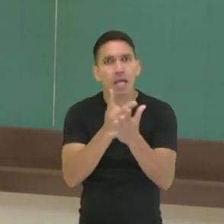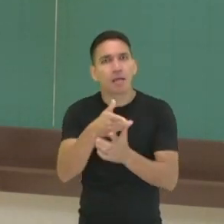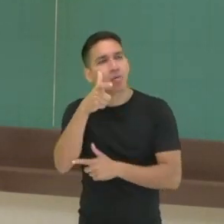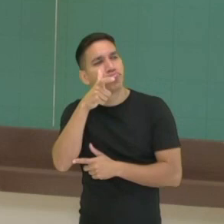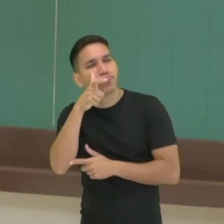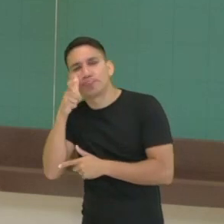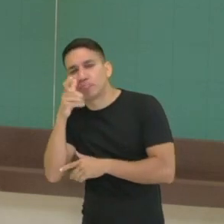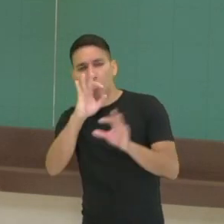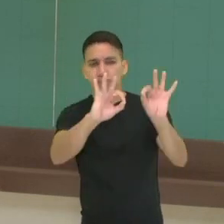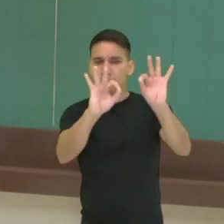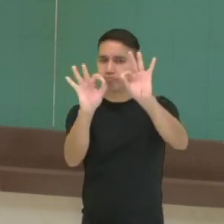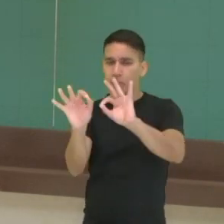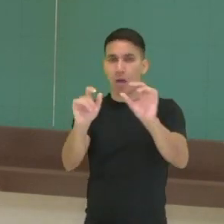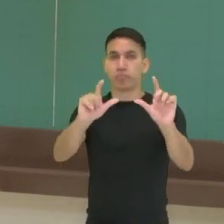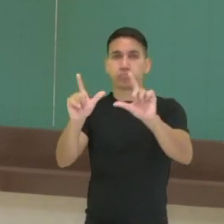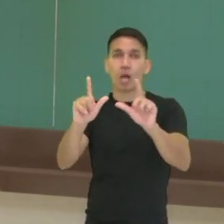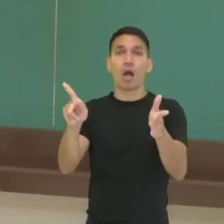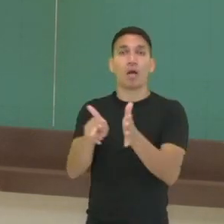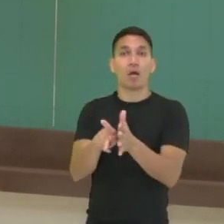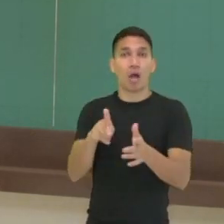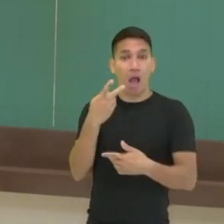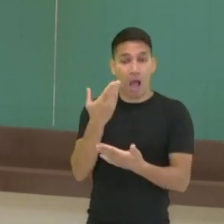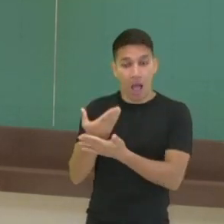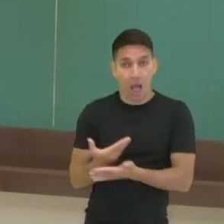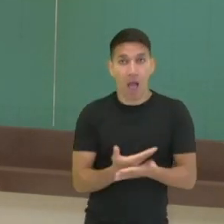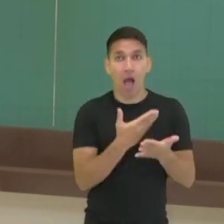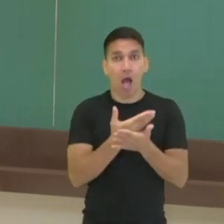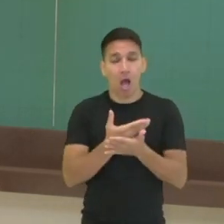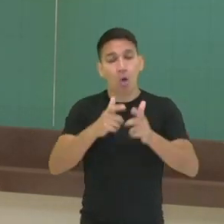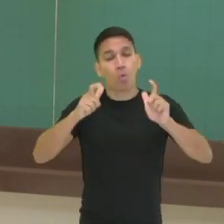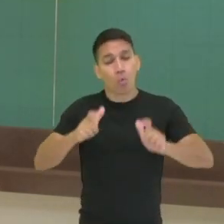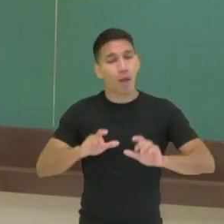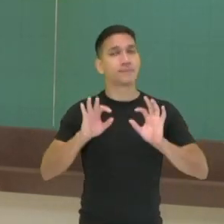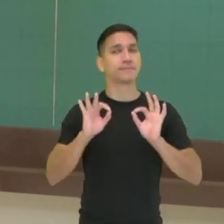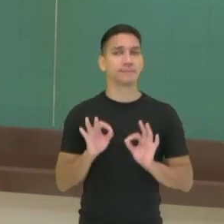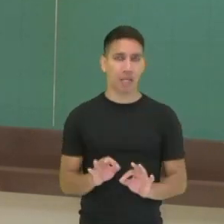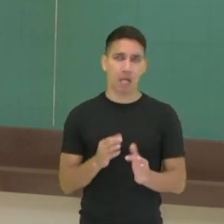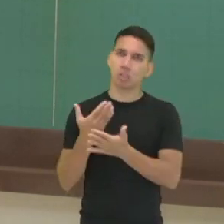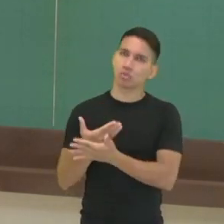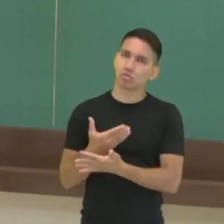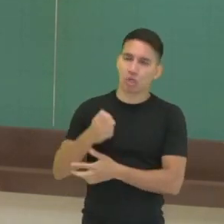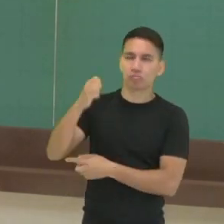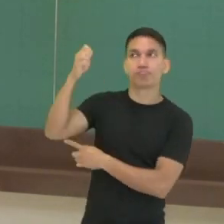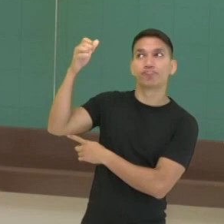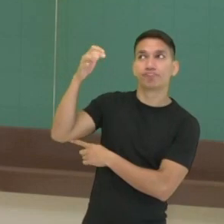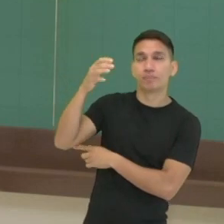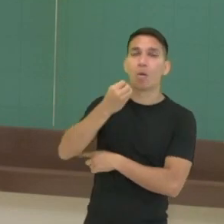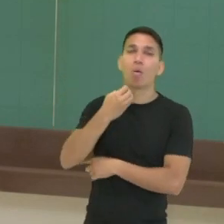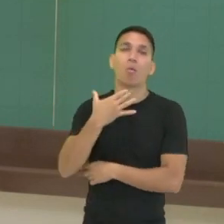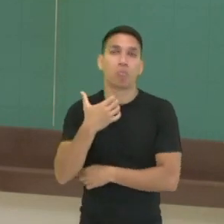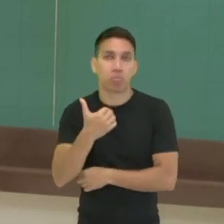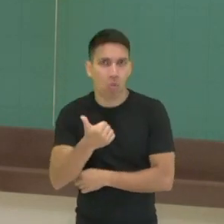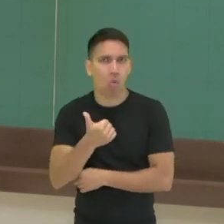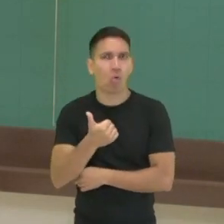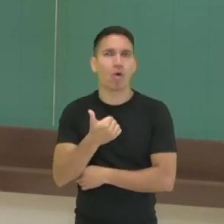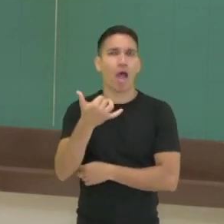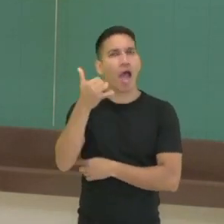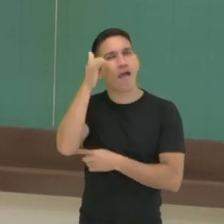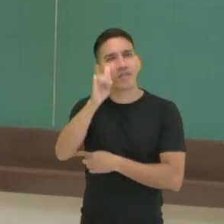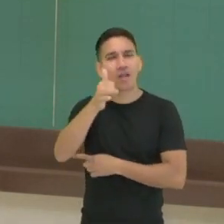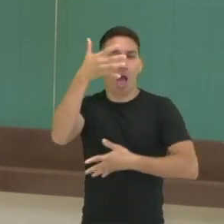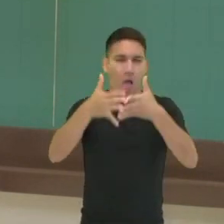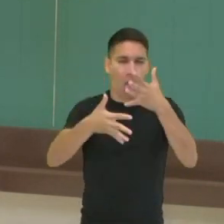aula, esteja num ambiente propício para os estudos, com luminosidade, que não tenha